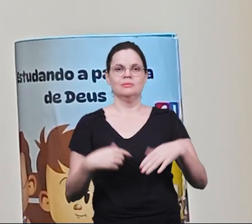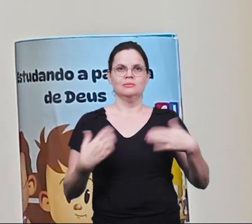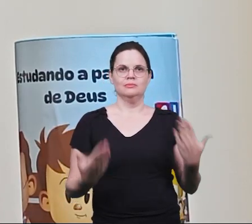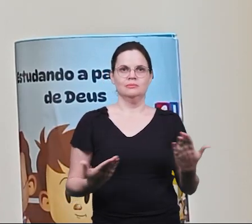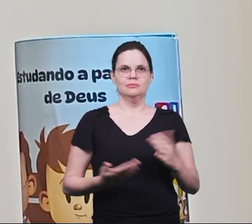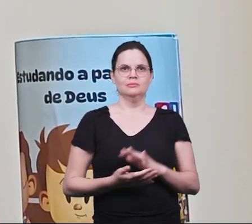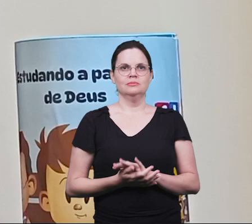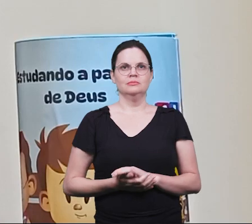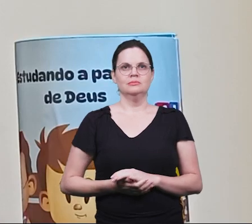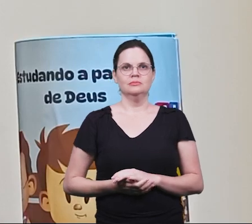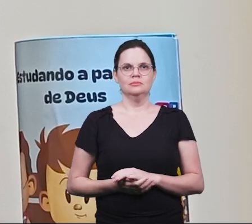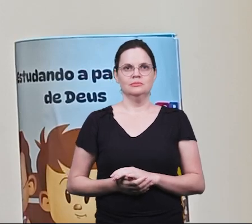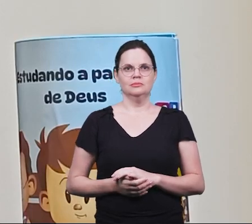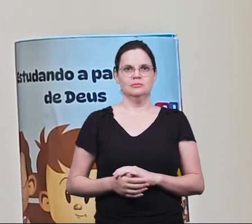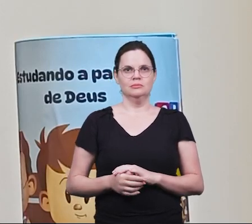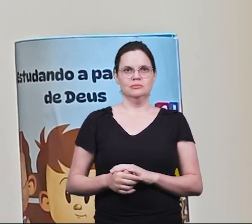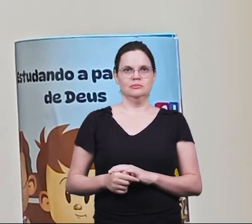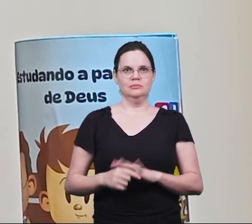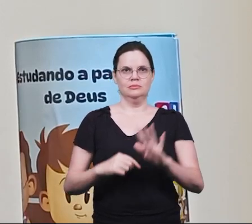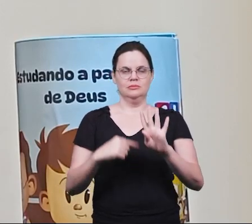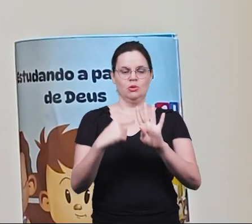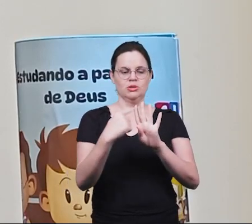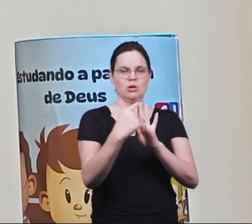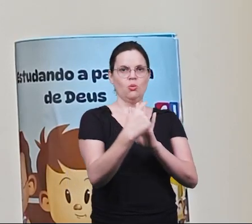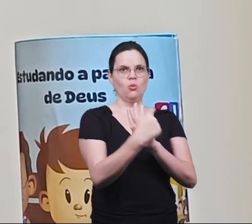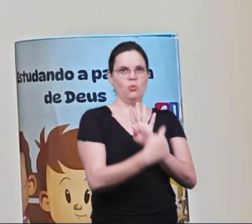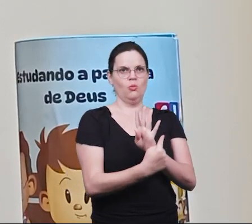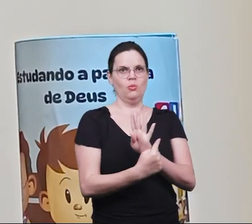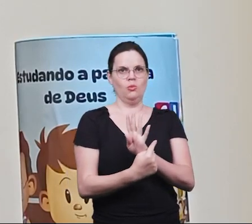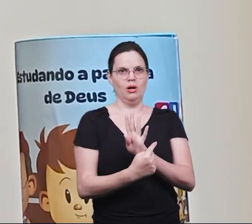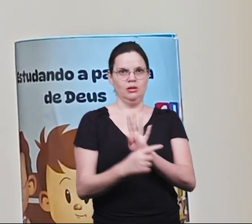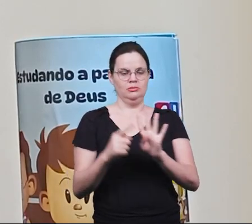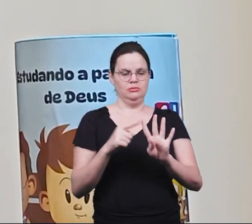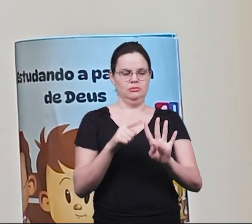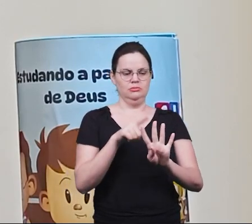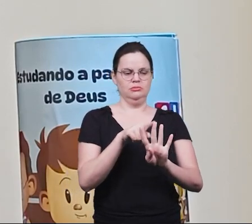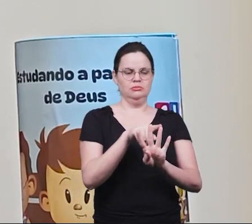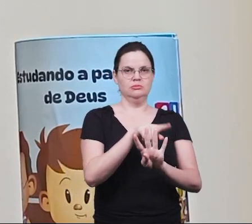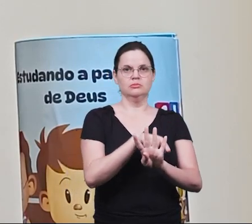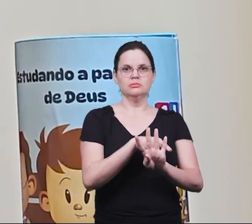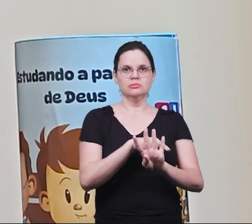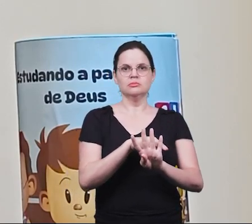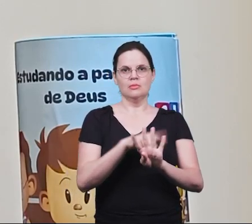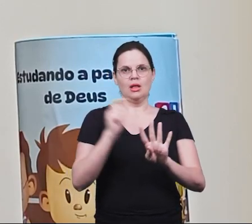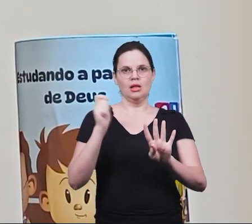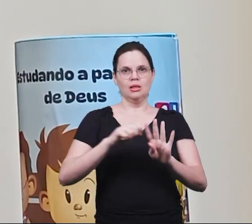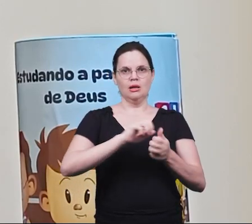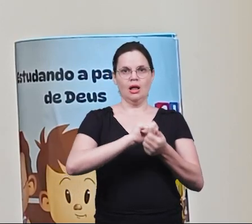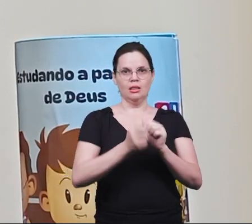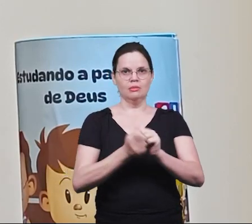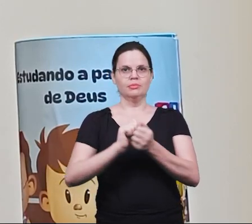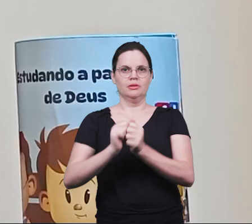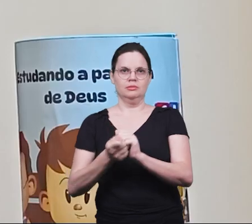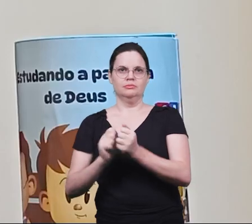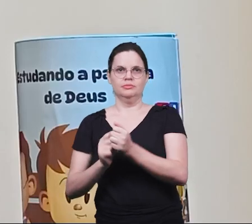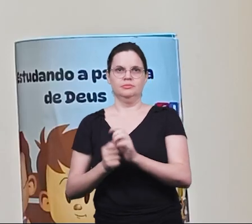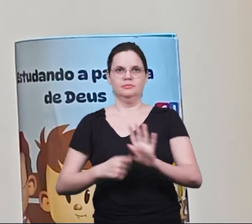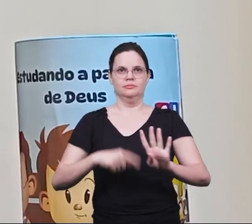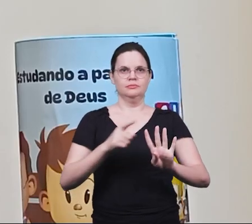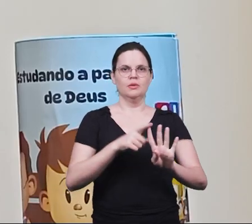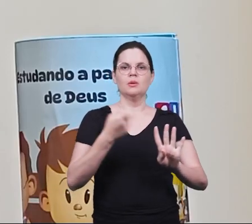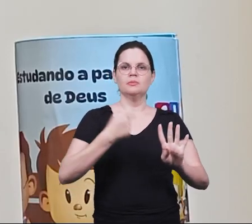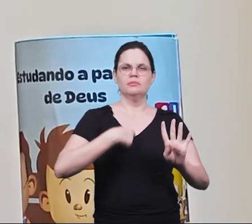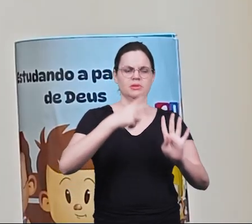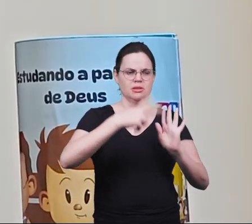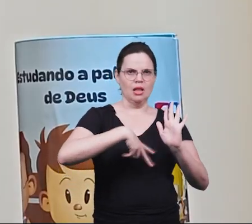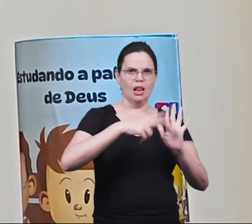no site, as irmãs podem observar que lá tem 4 níveis de flexibilização. E aí as irmãs têm que ler